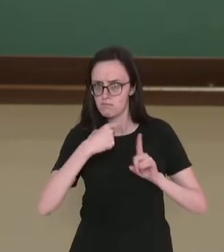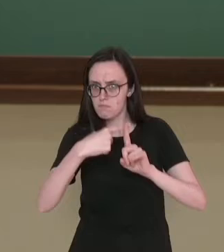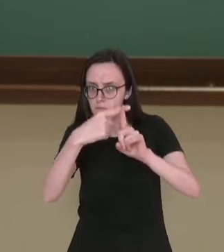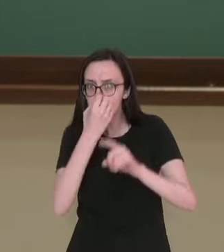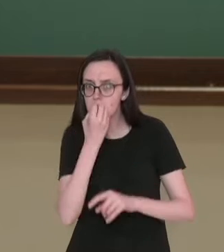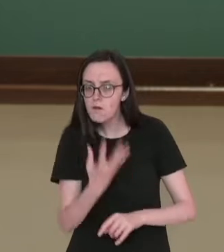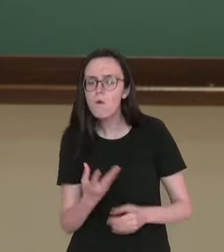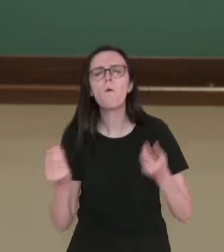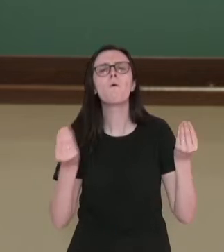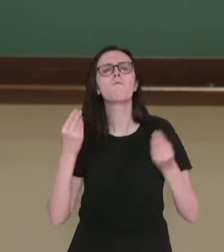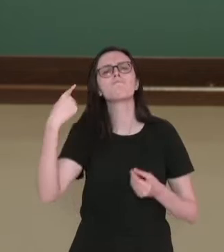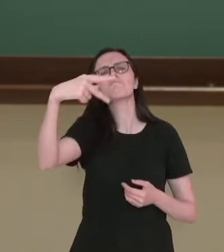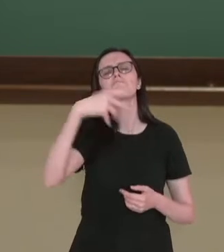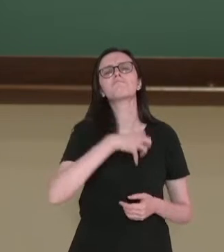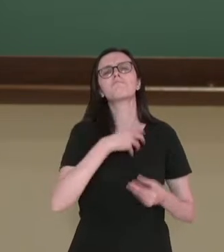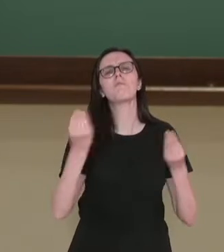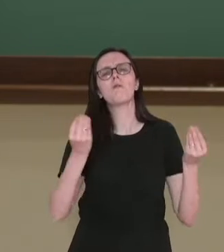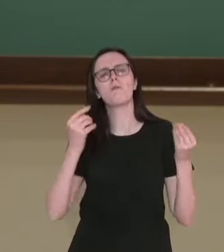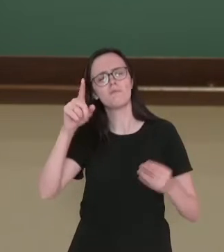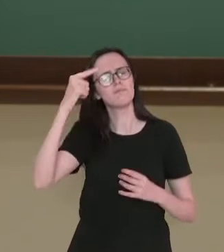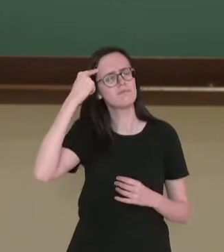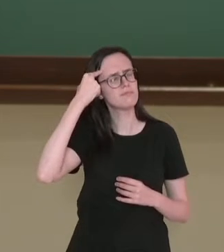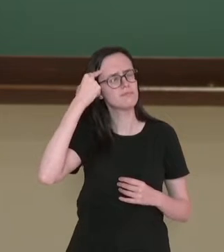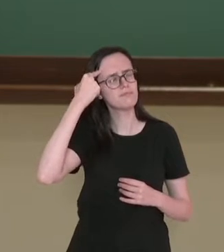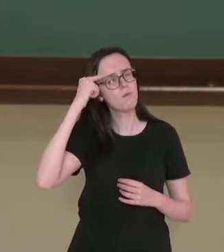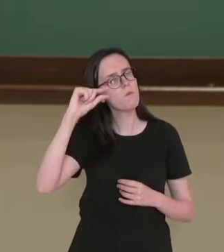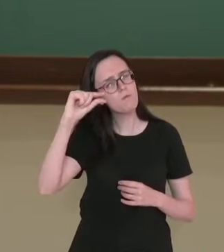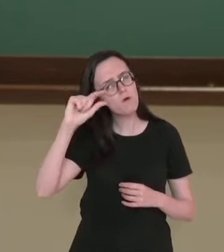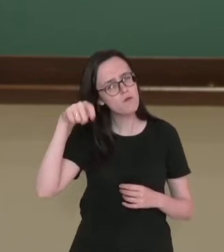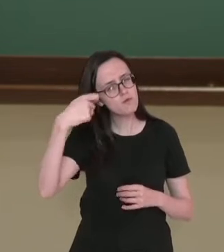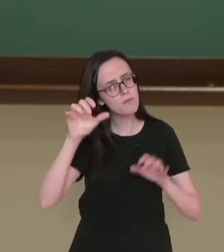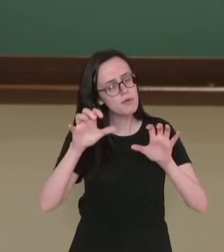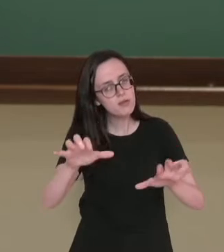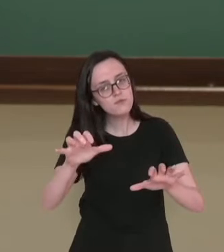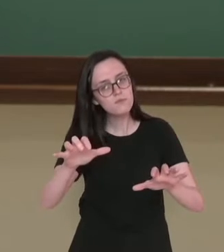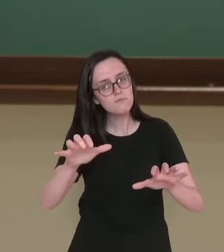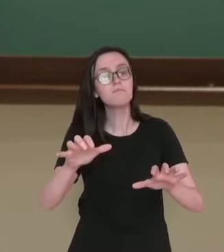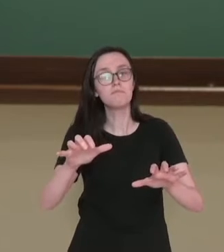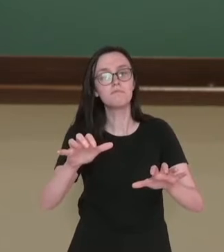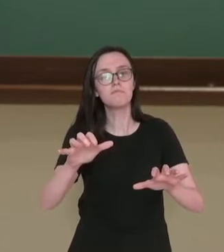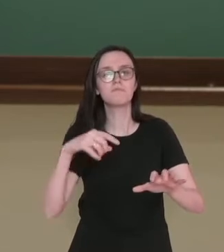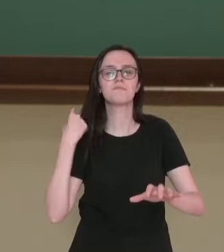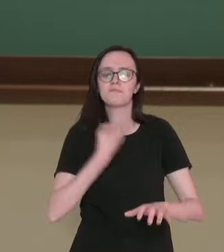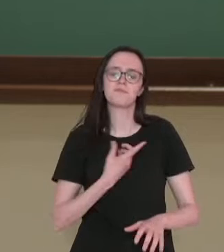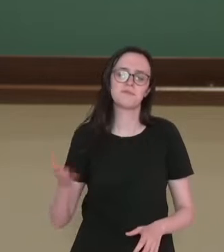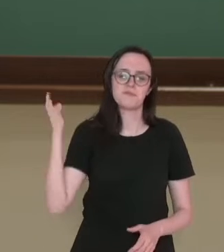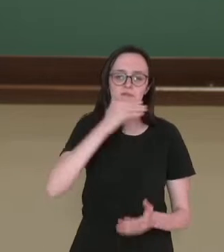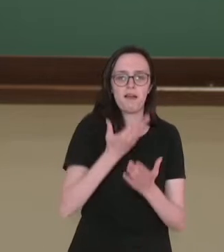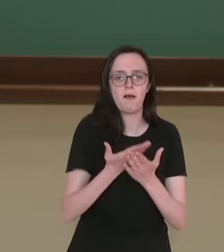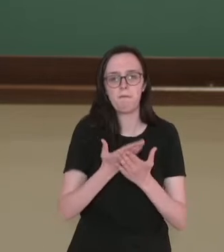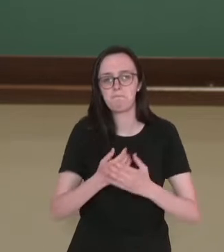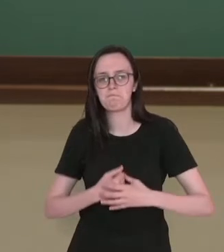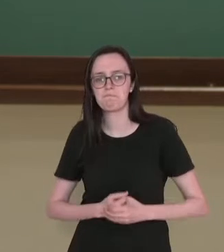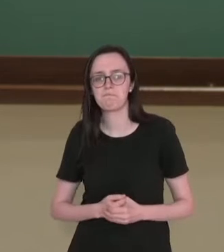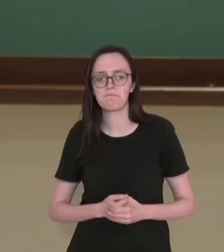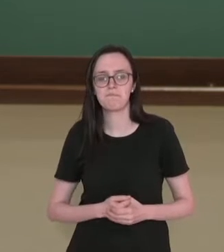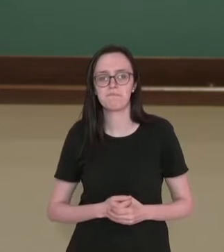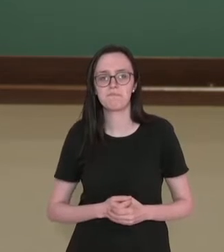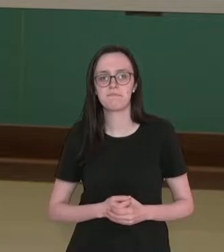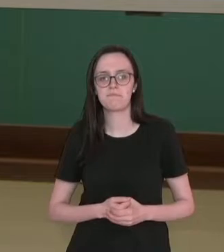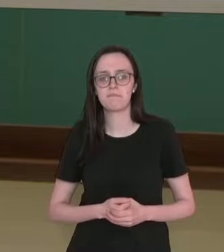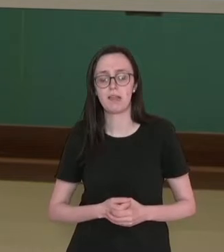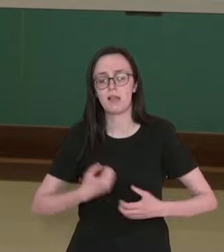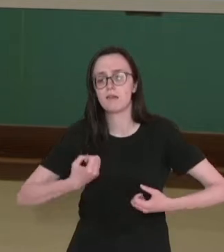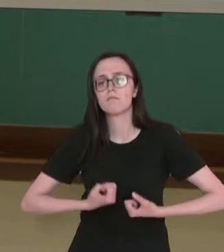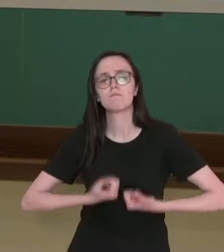Como que é isso para você? Pensa só um tiquinho sobre isso e vamos à aula. Poema o que